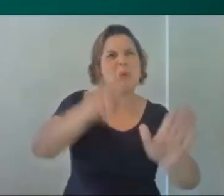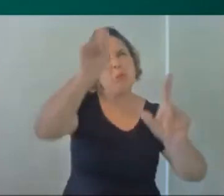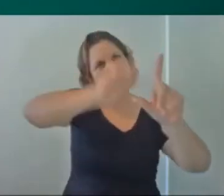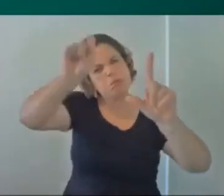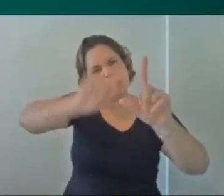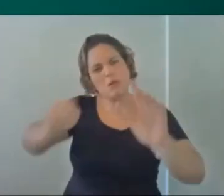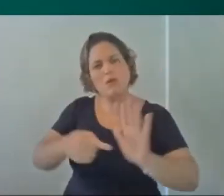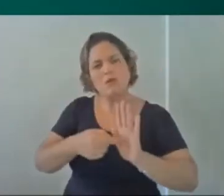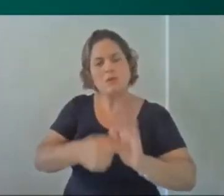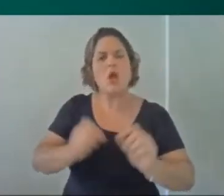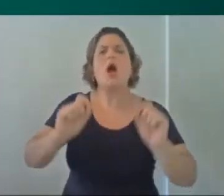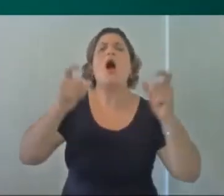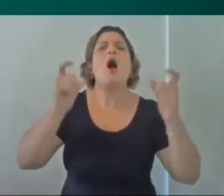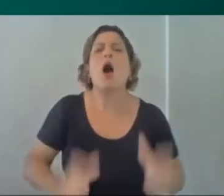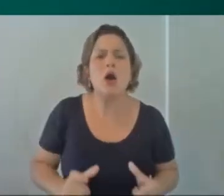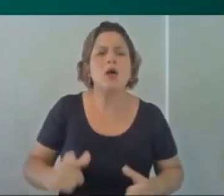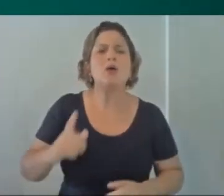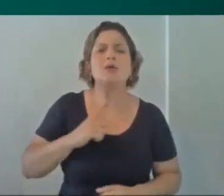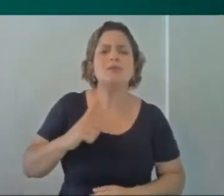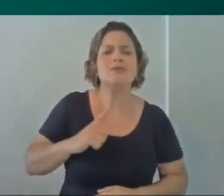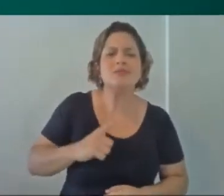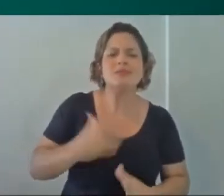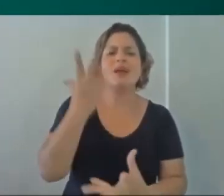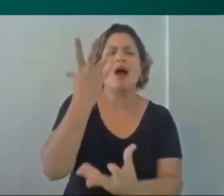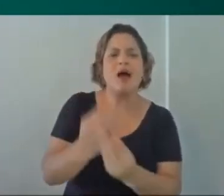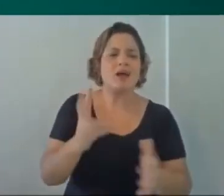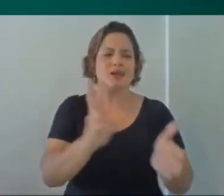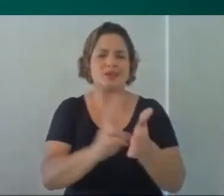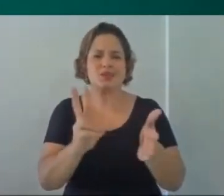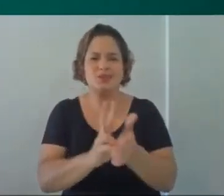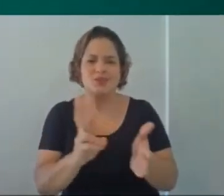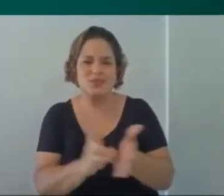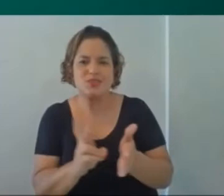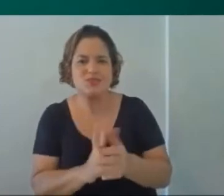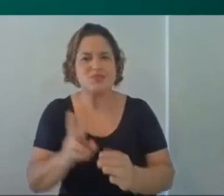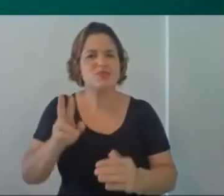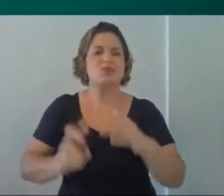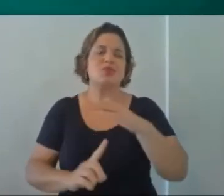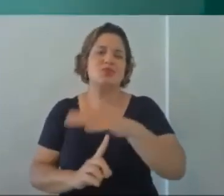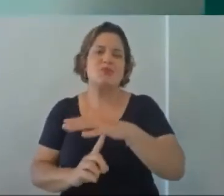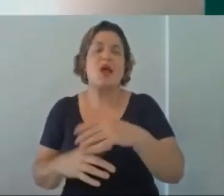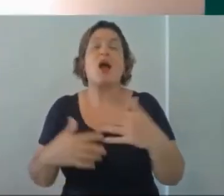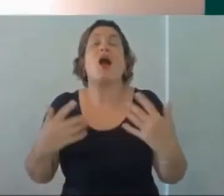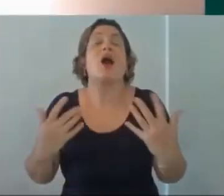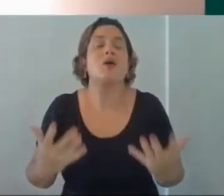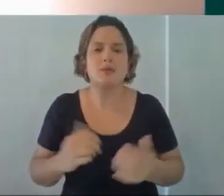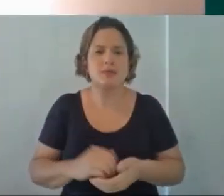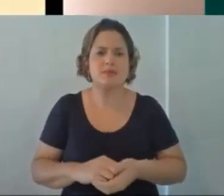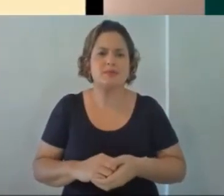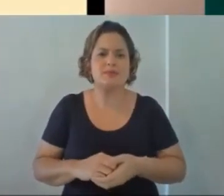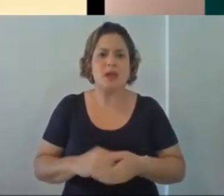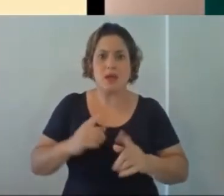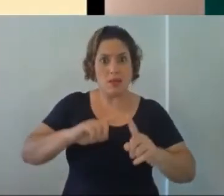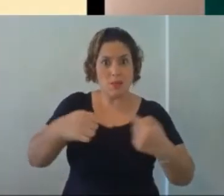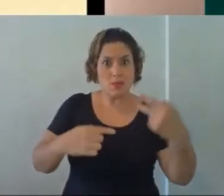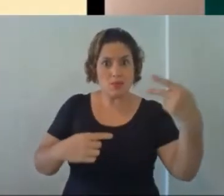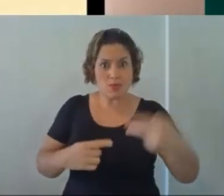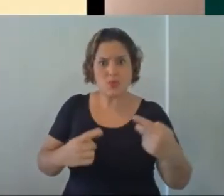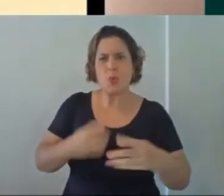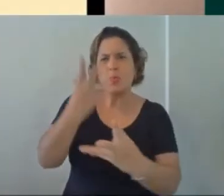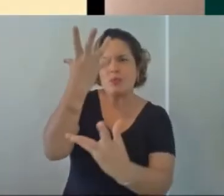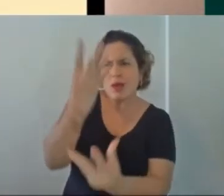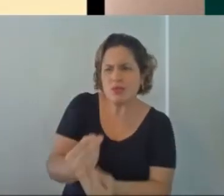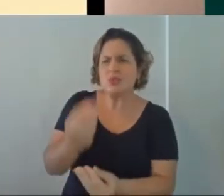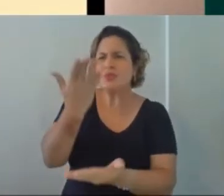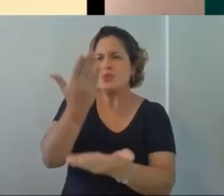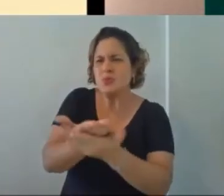arte indígena no Paraná? E aí depois, no segundo momento, artistas indígenas e